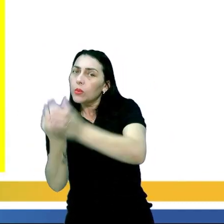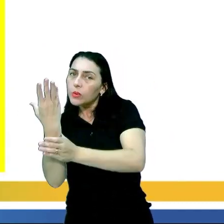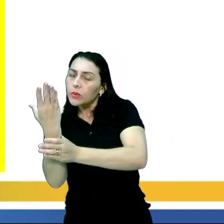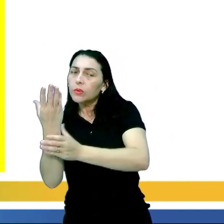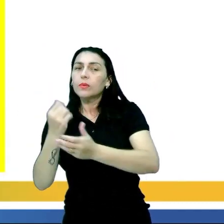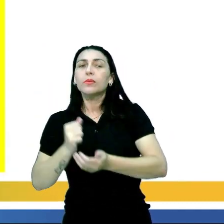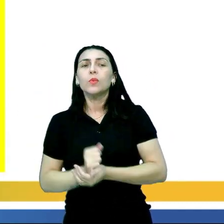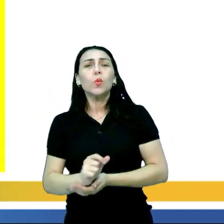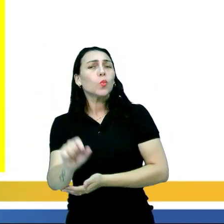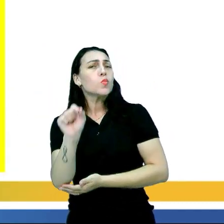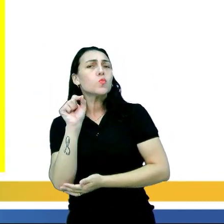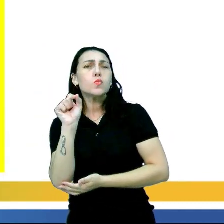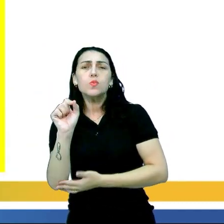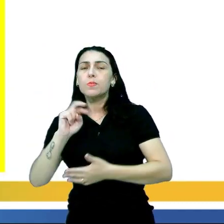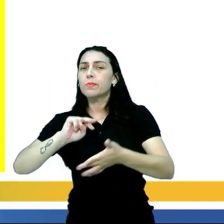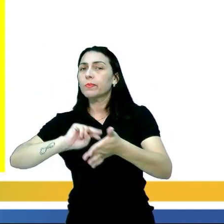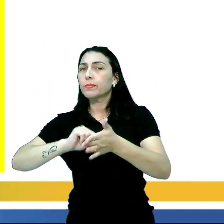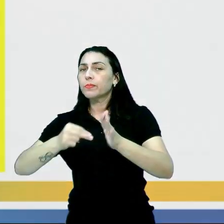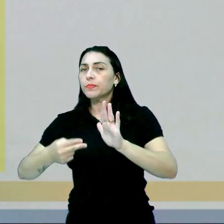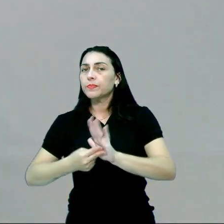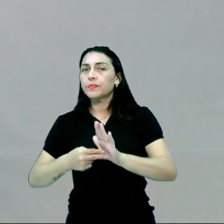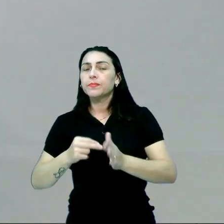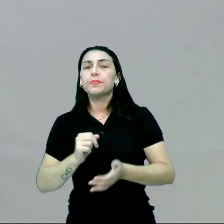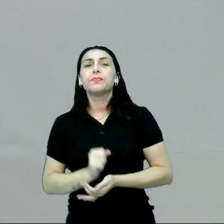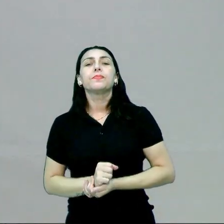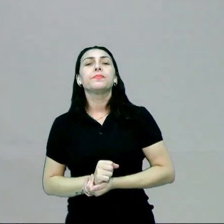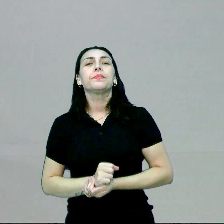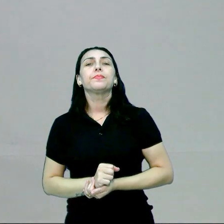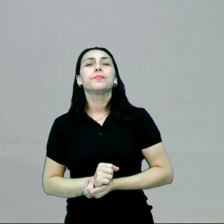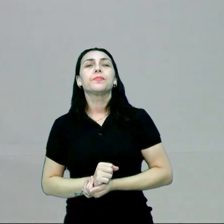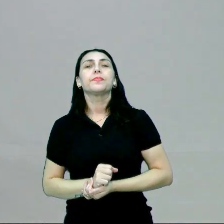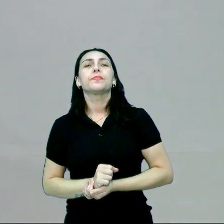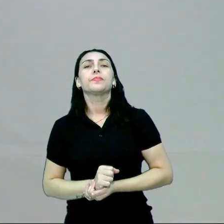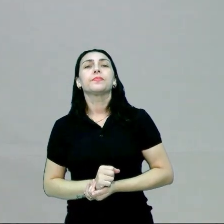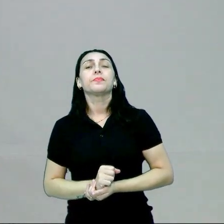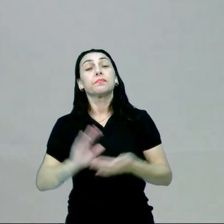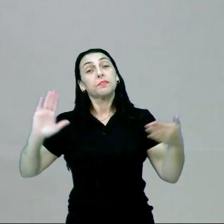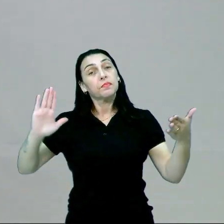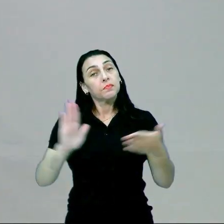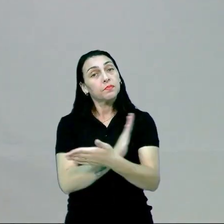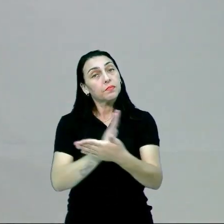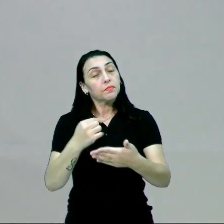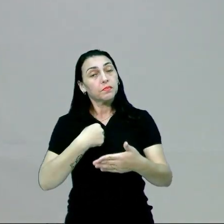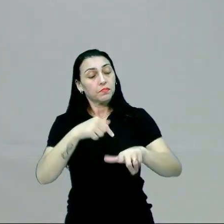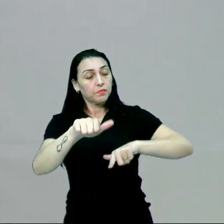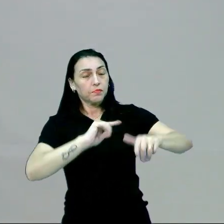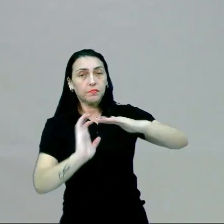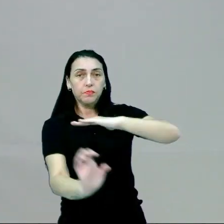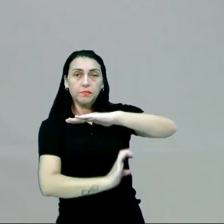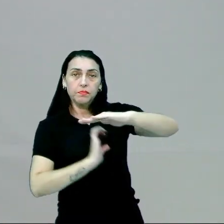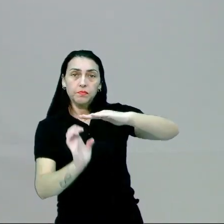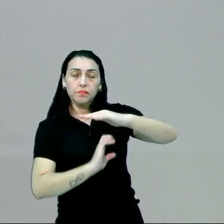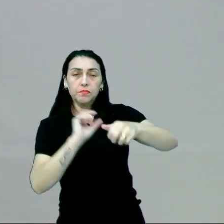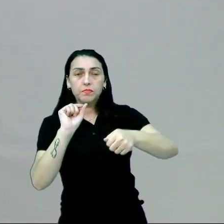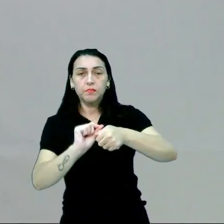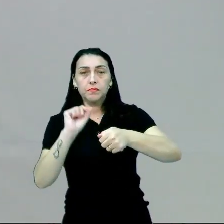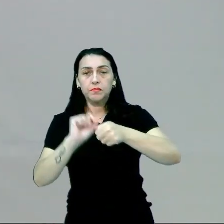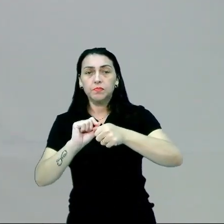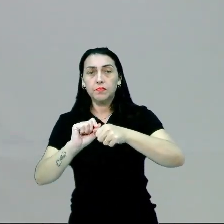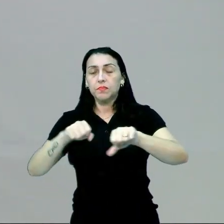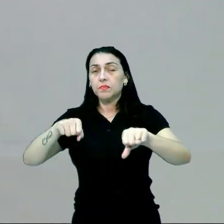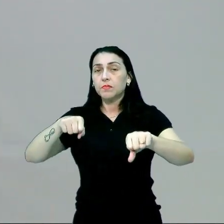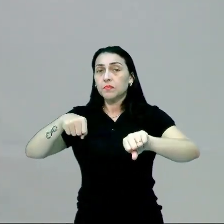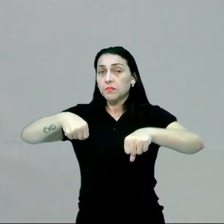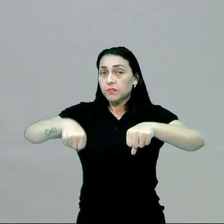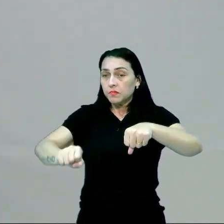produtor. O que isso quer dizer? Isso quer dizer o seguinte, que às vezes eu trabalho numa empresa que fabrica